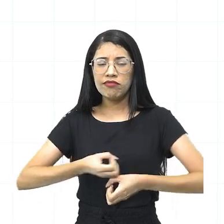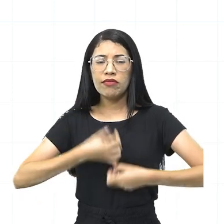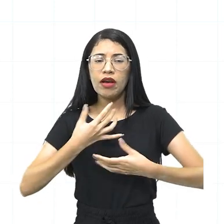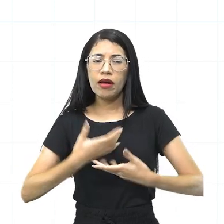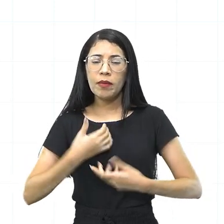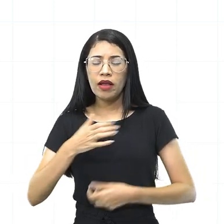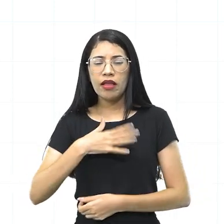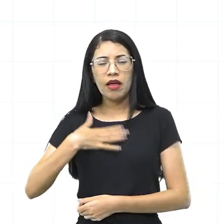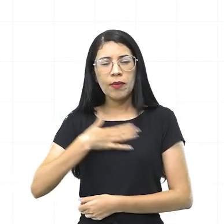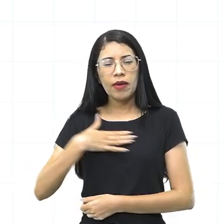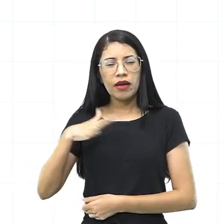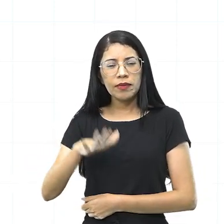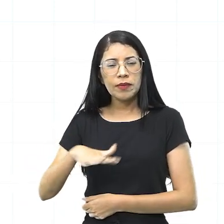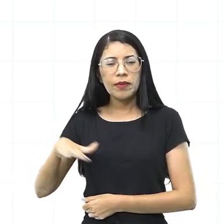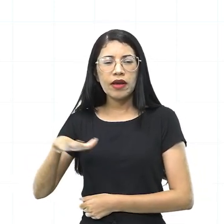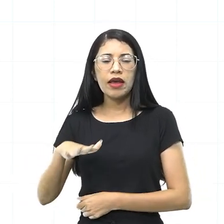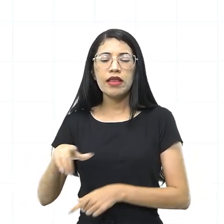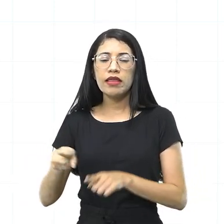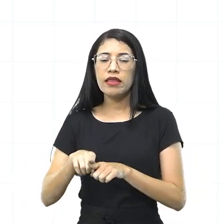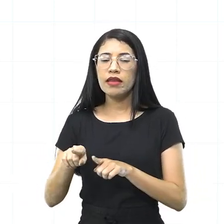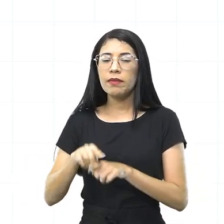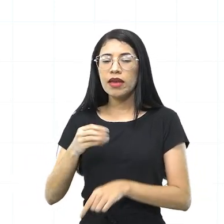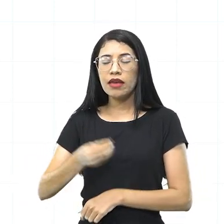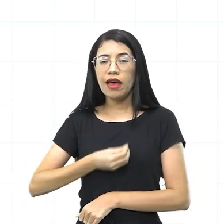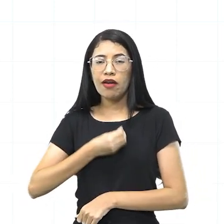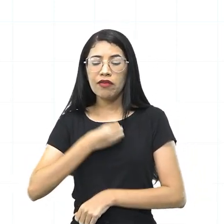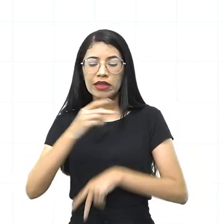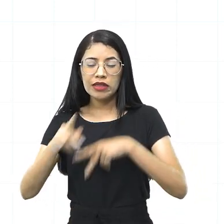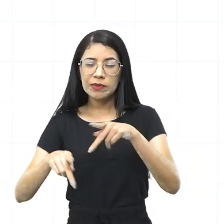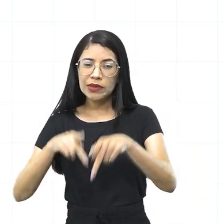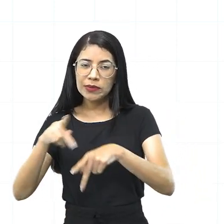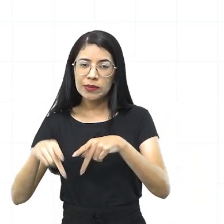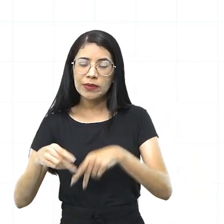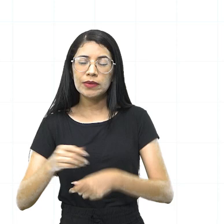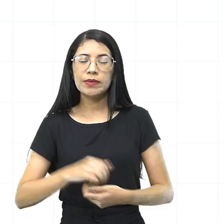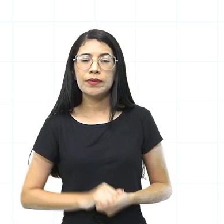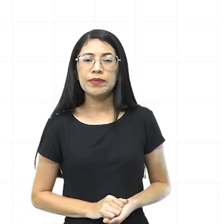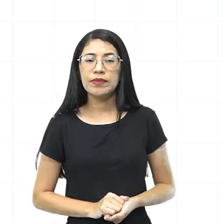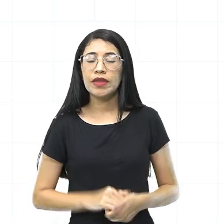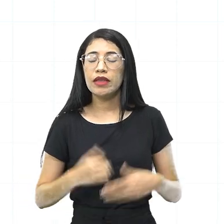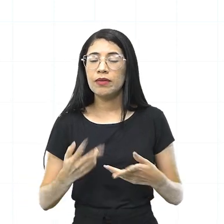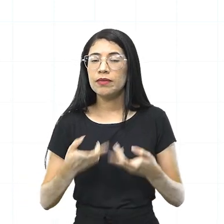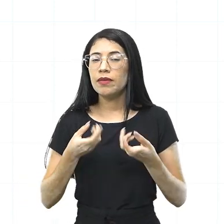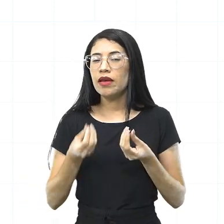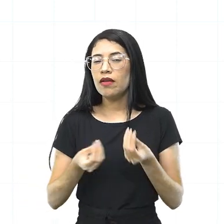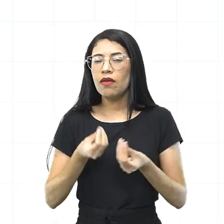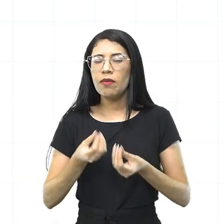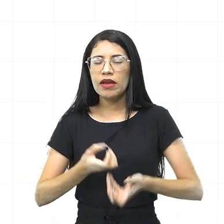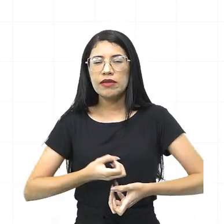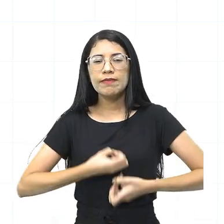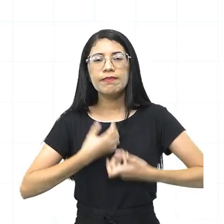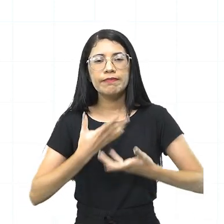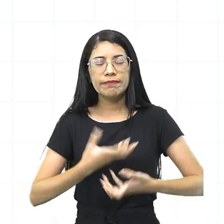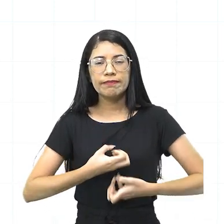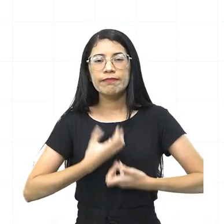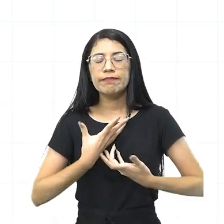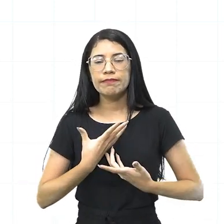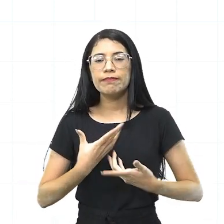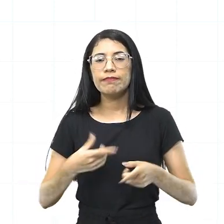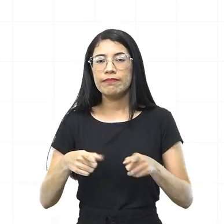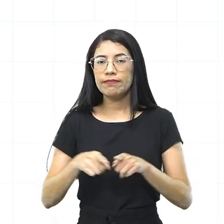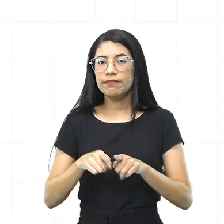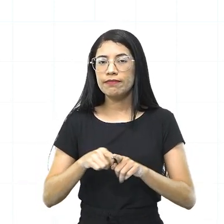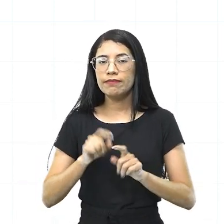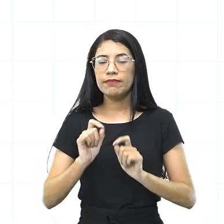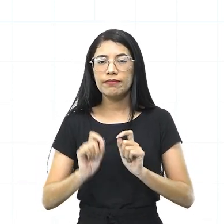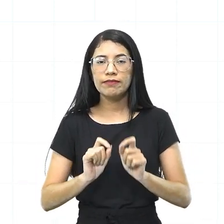querido sertão, e a vida de sua gente. Então veja que ele fala que ele canta, ele expressa, ele passa,